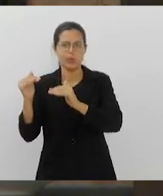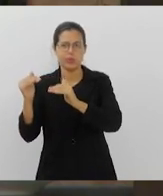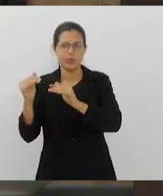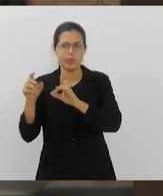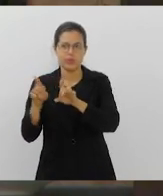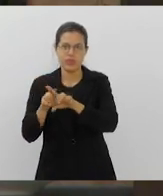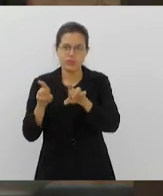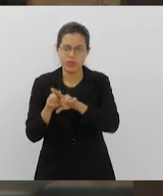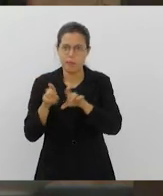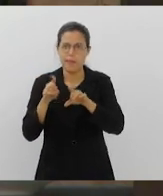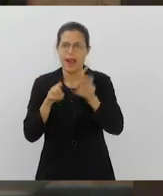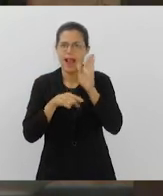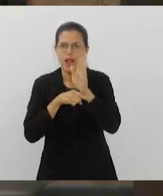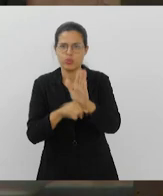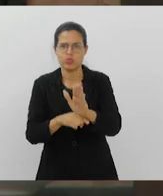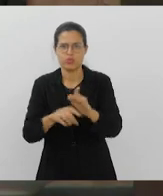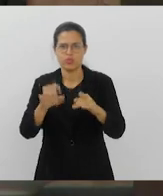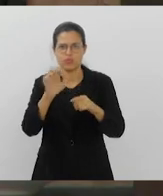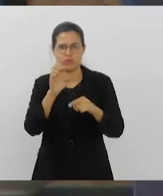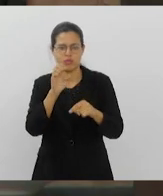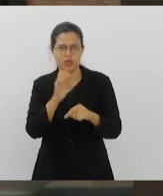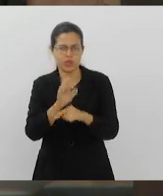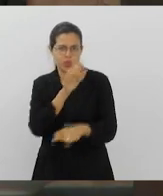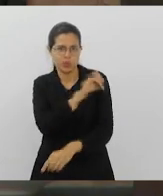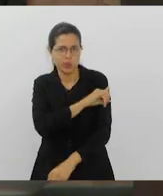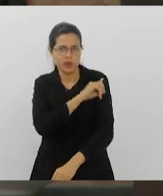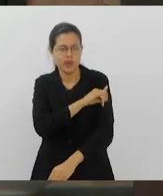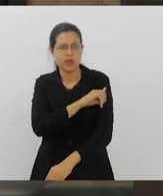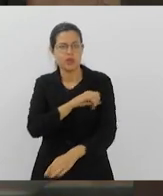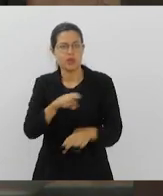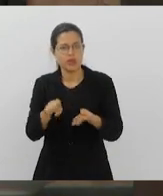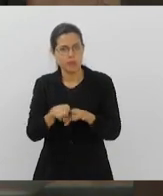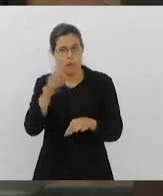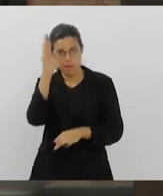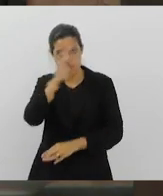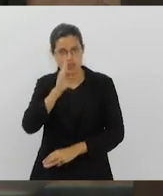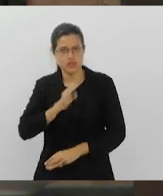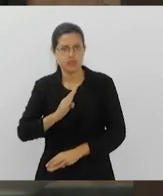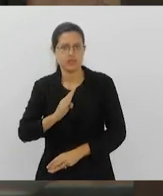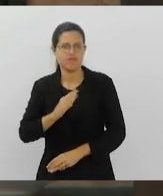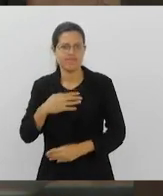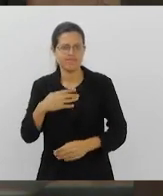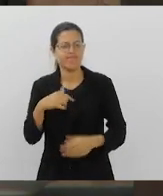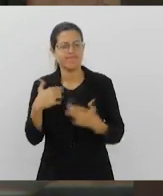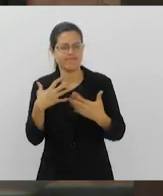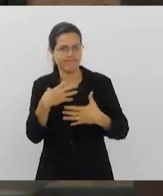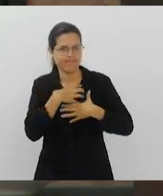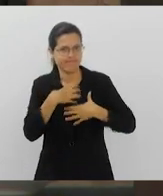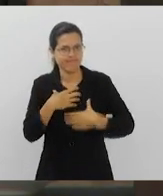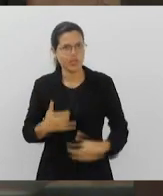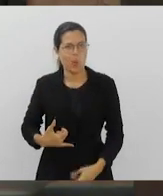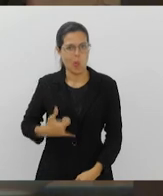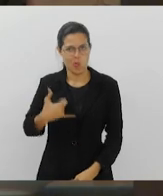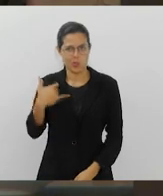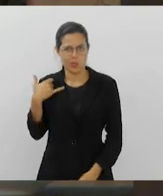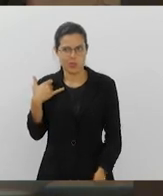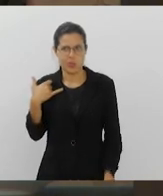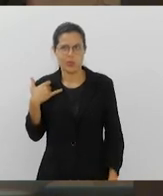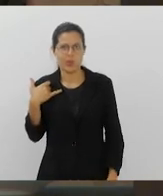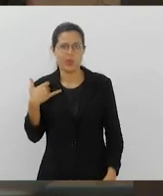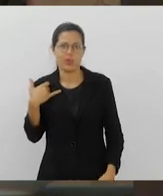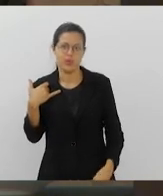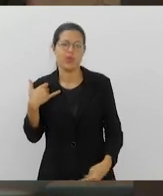cidade do Rio de Janeiro, ao Estado e ao Brasil. Então, é motivo de muito orgulho para mim poder fazer parte como